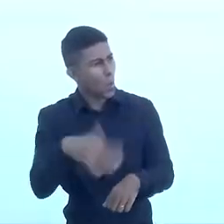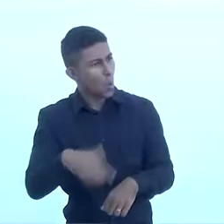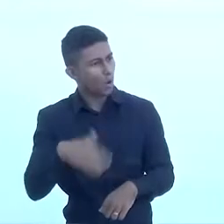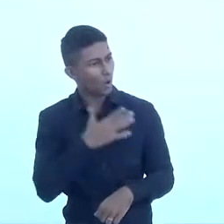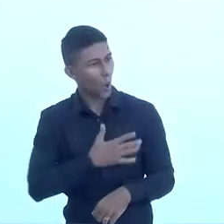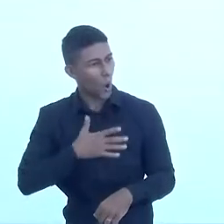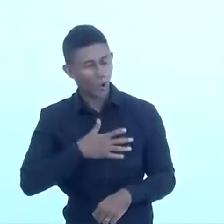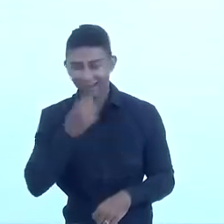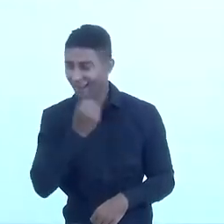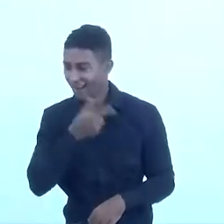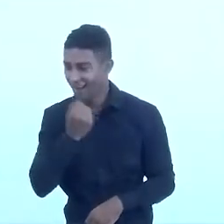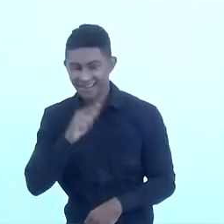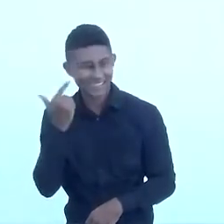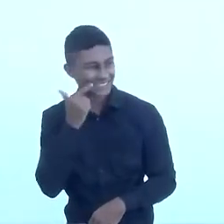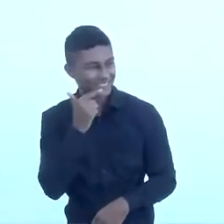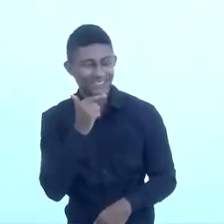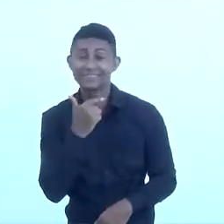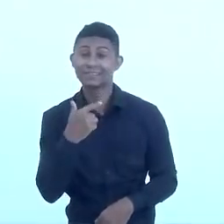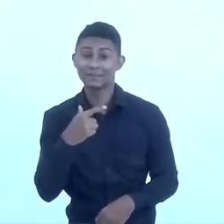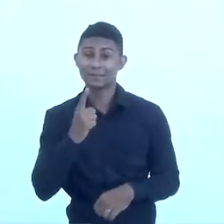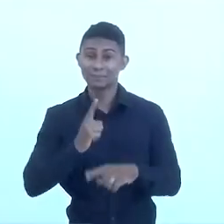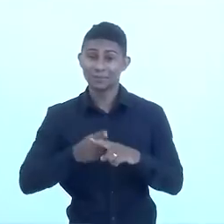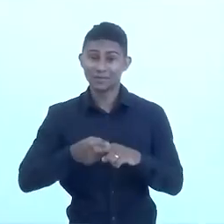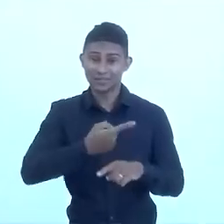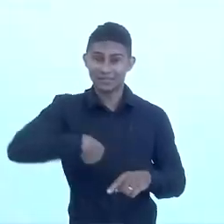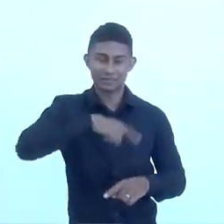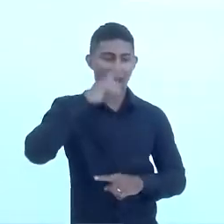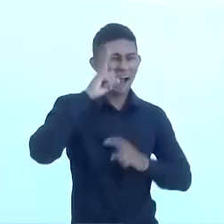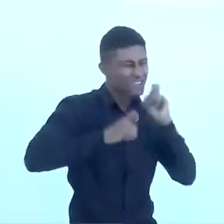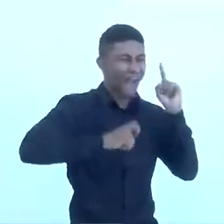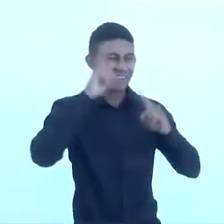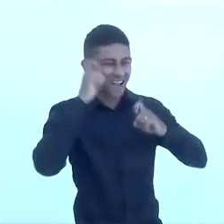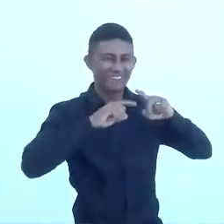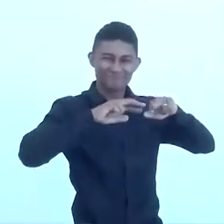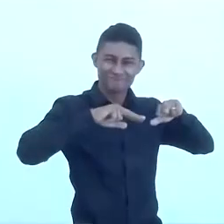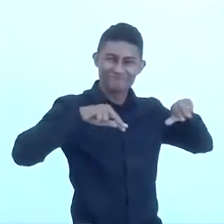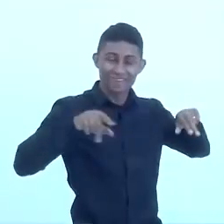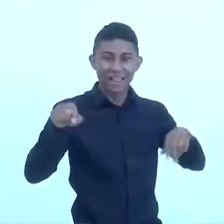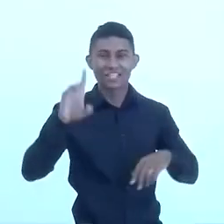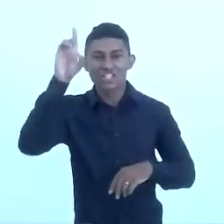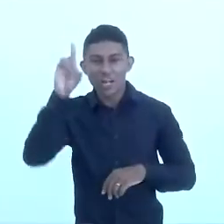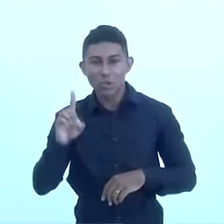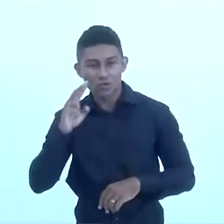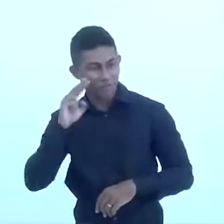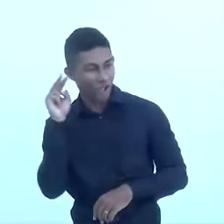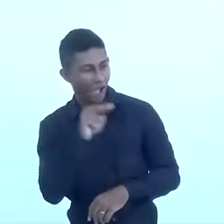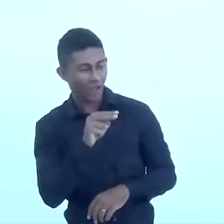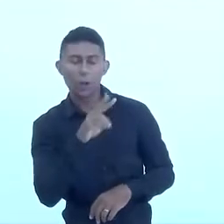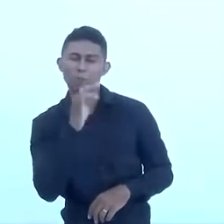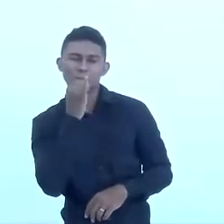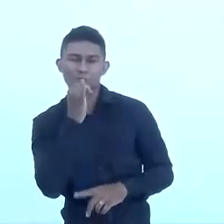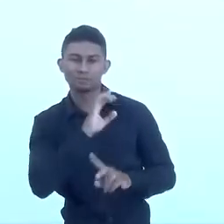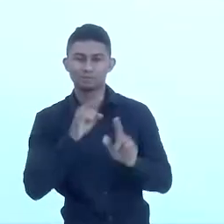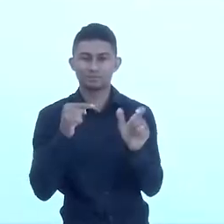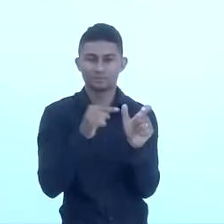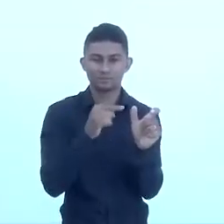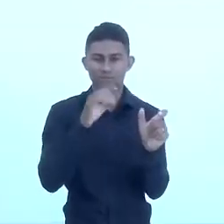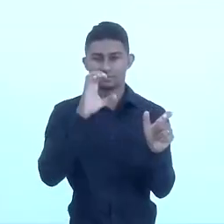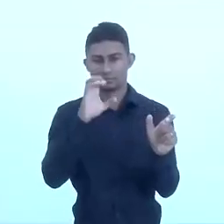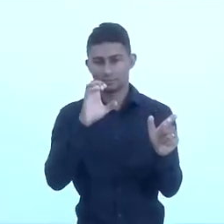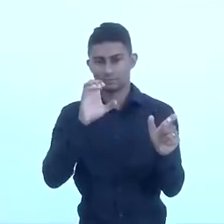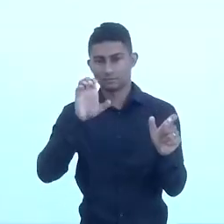percebeu, ele gostou, ele riu, você viu que está, aí você começa, e aí o autor começa. Por exemplo, cruzes,